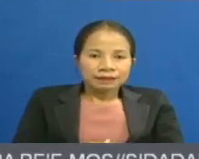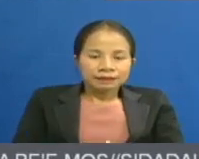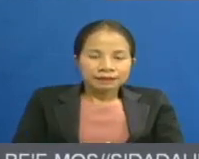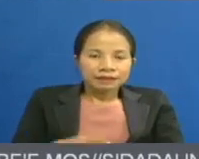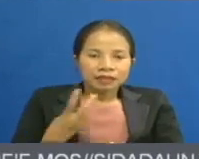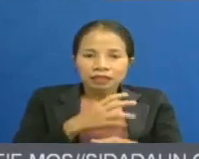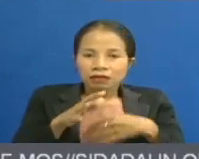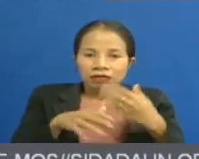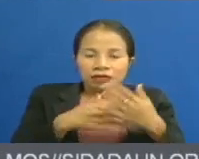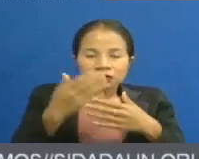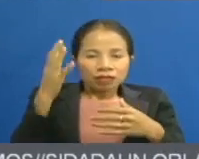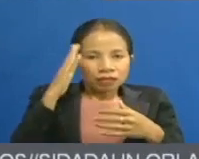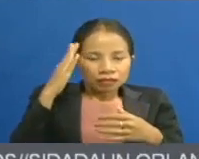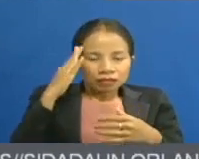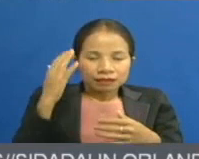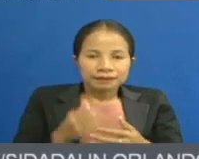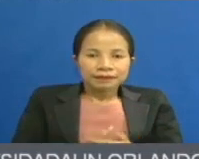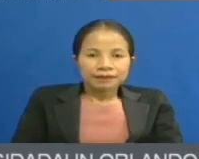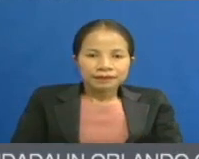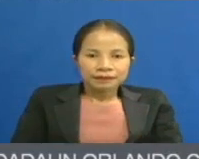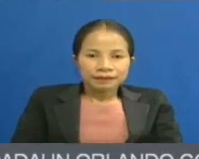hutu hutu hatene kata